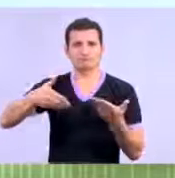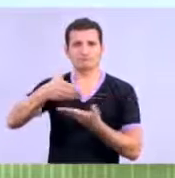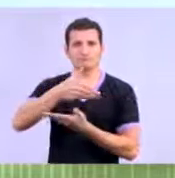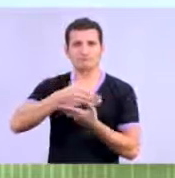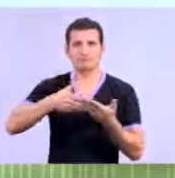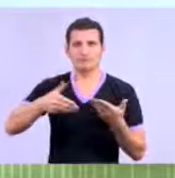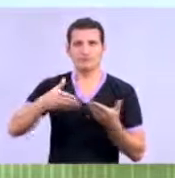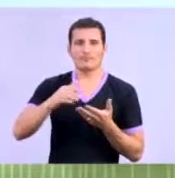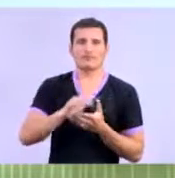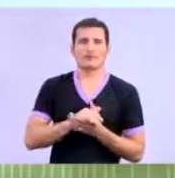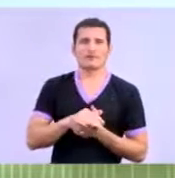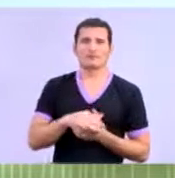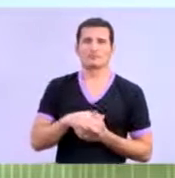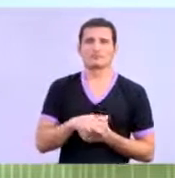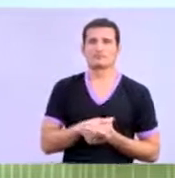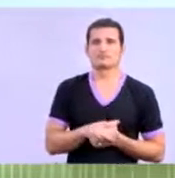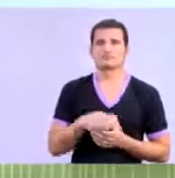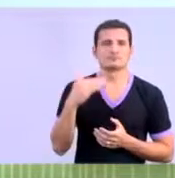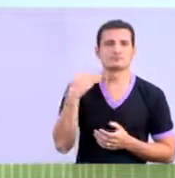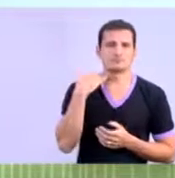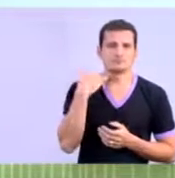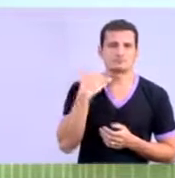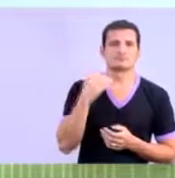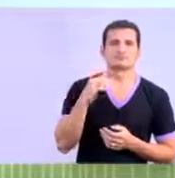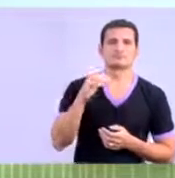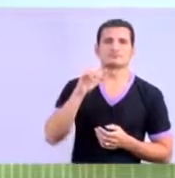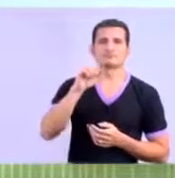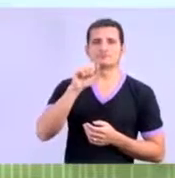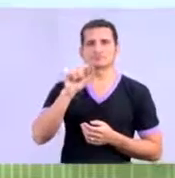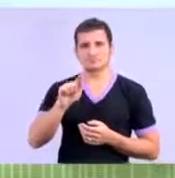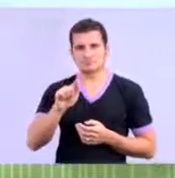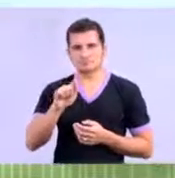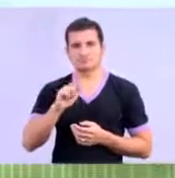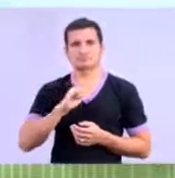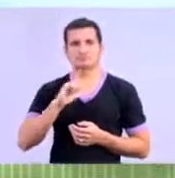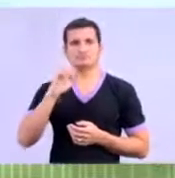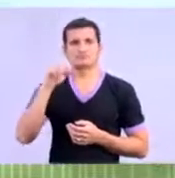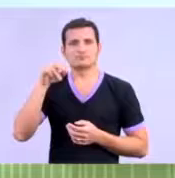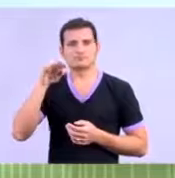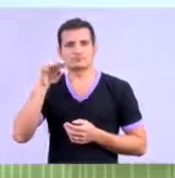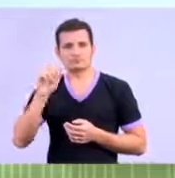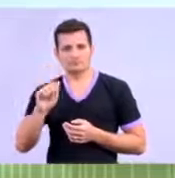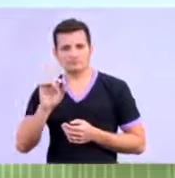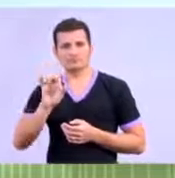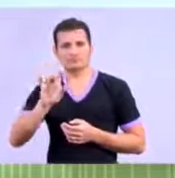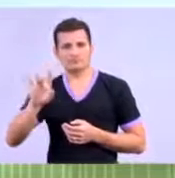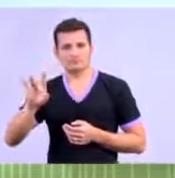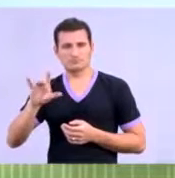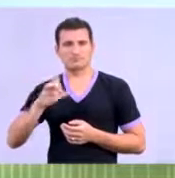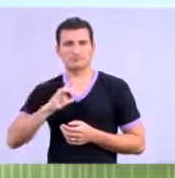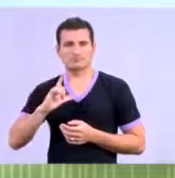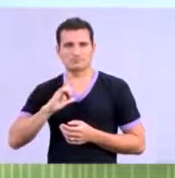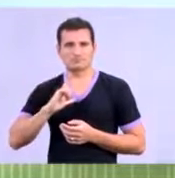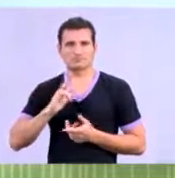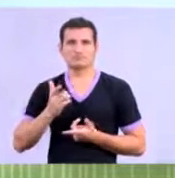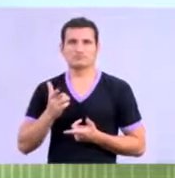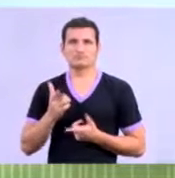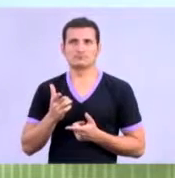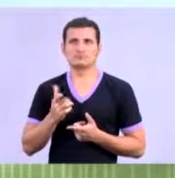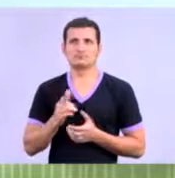Um banco tem agências, que essas agências têm conta correntes, e cada conta corrente tem, no